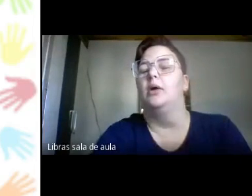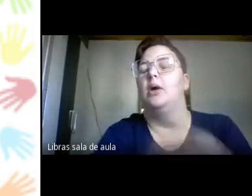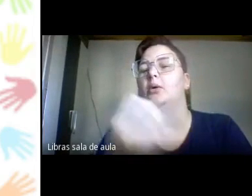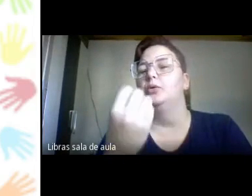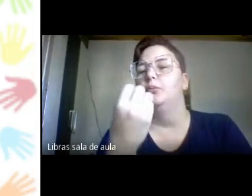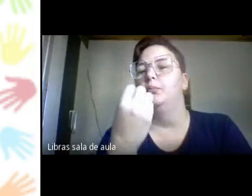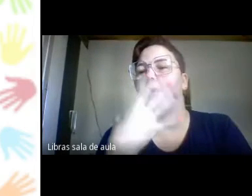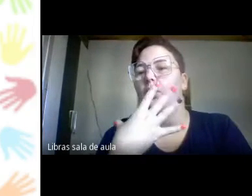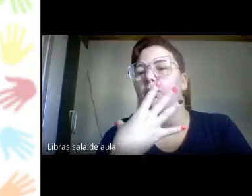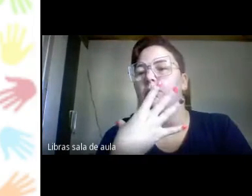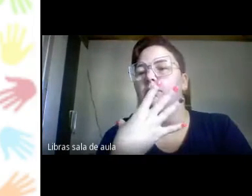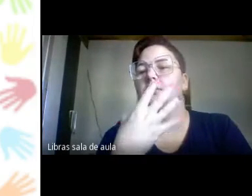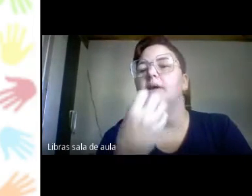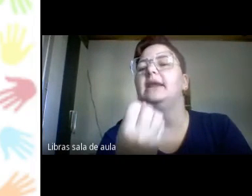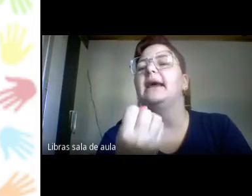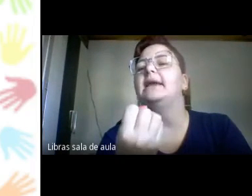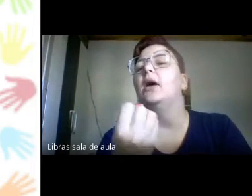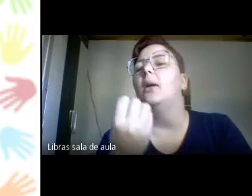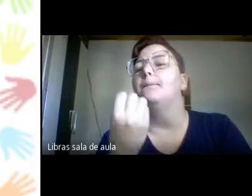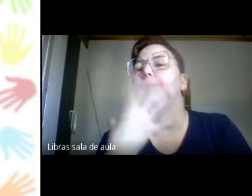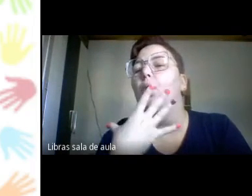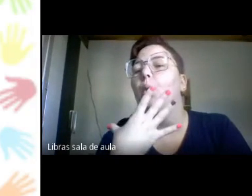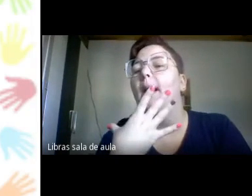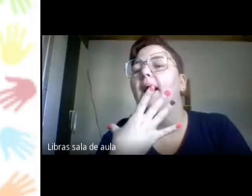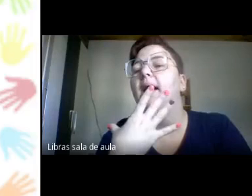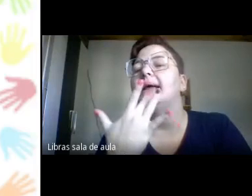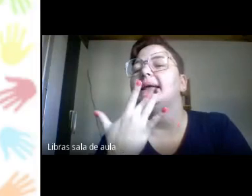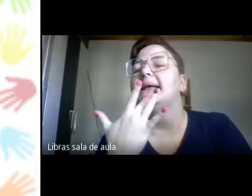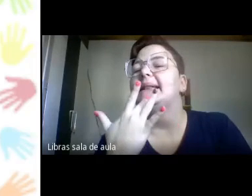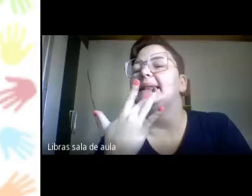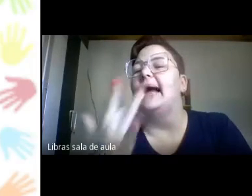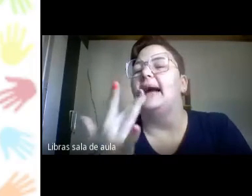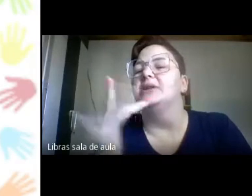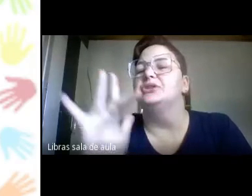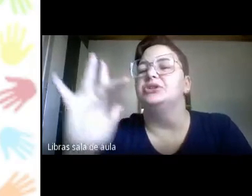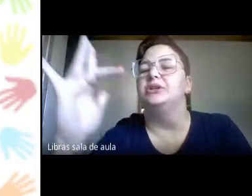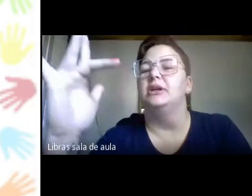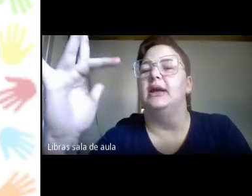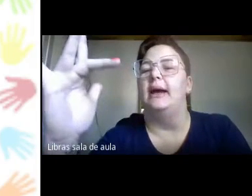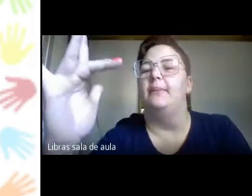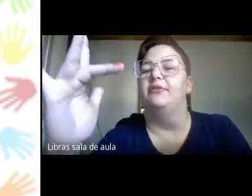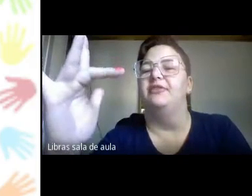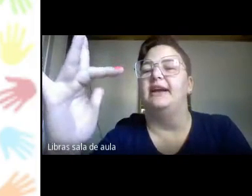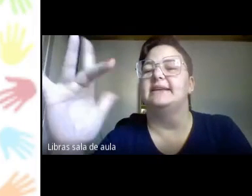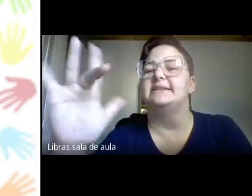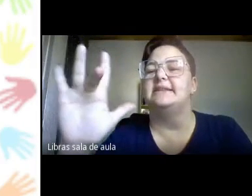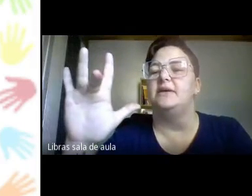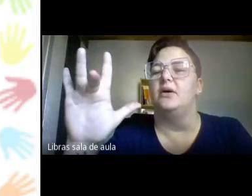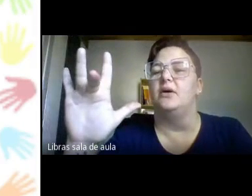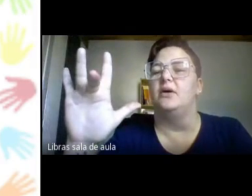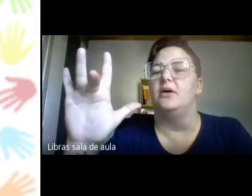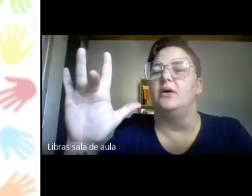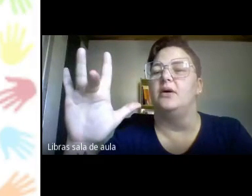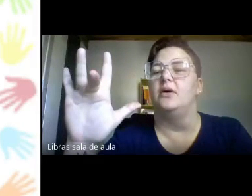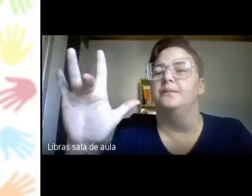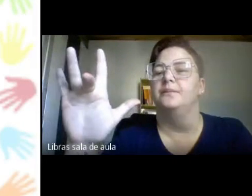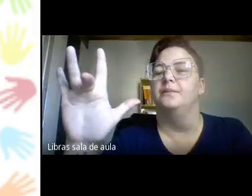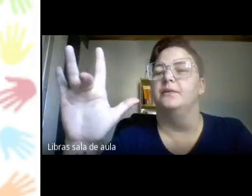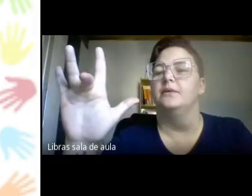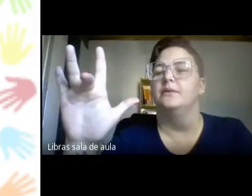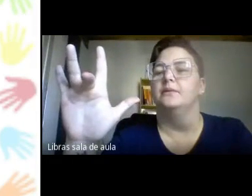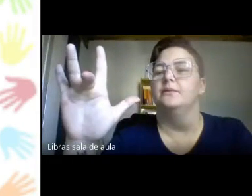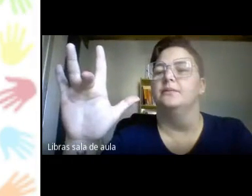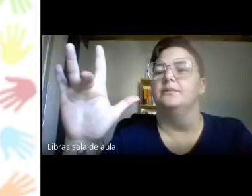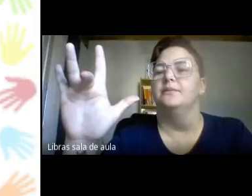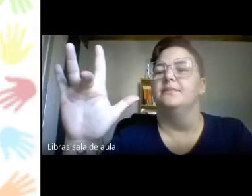ó, do bom e aqui, ó, boa tarde. A mão fica assim, ó.